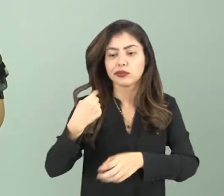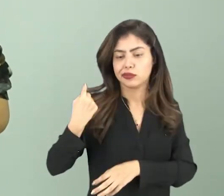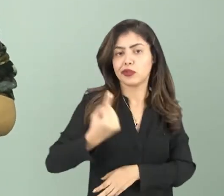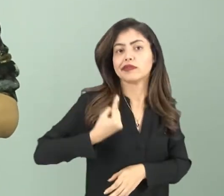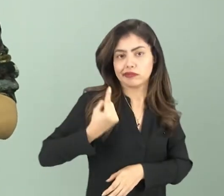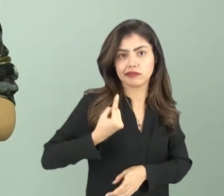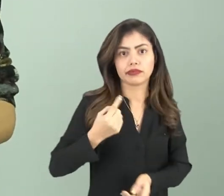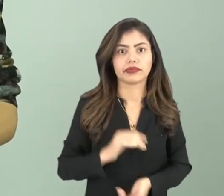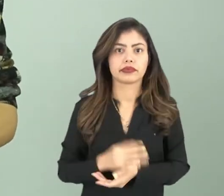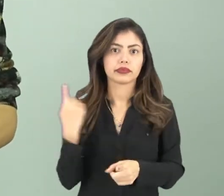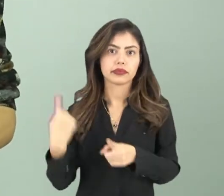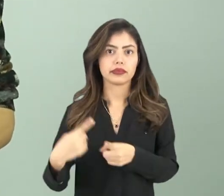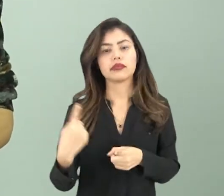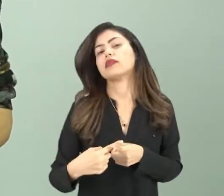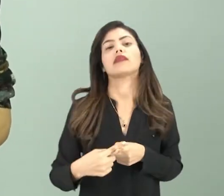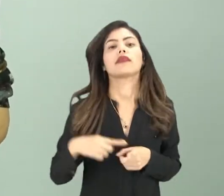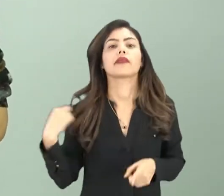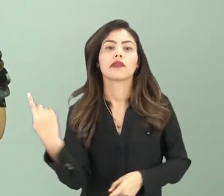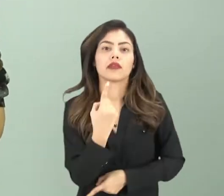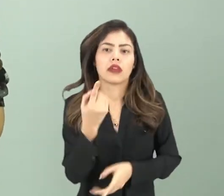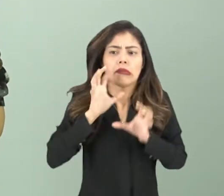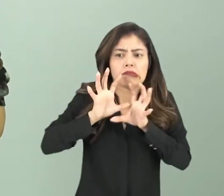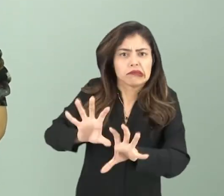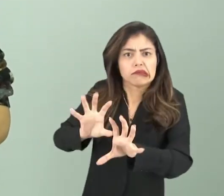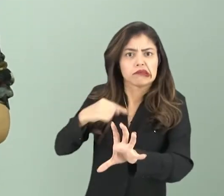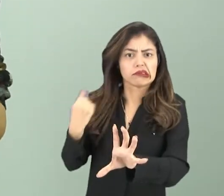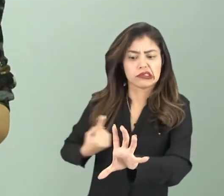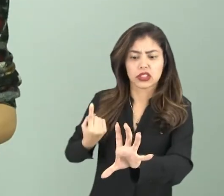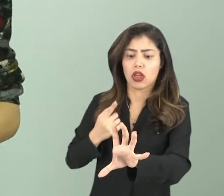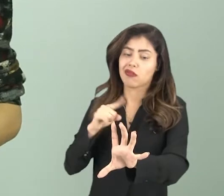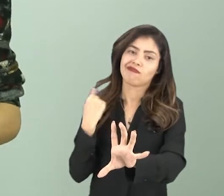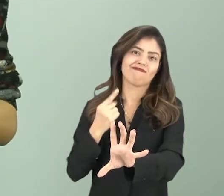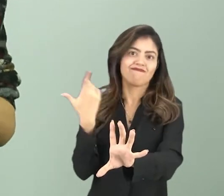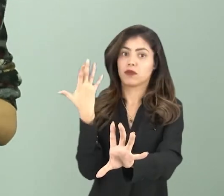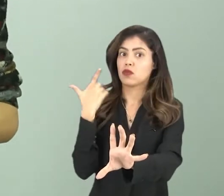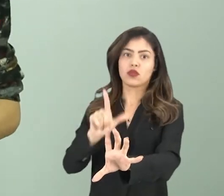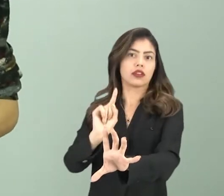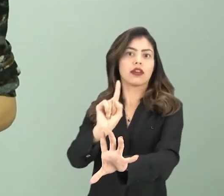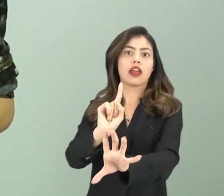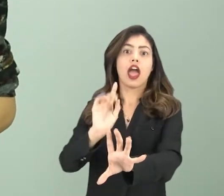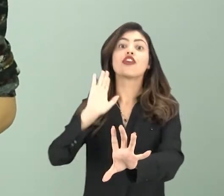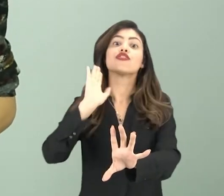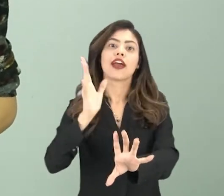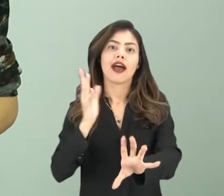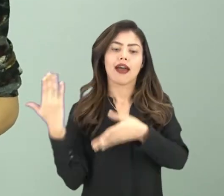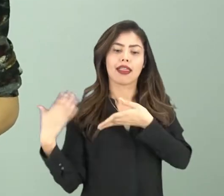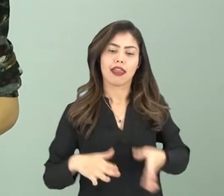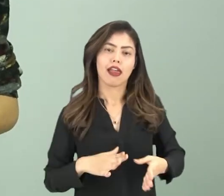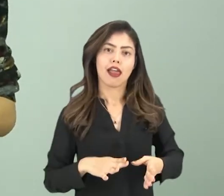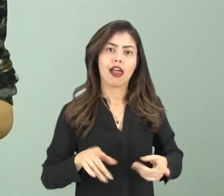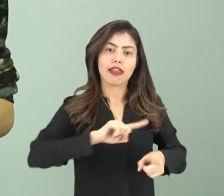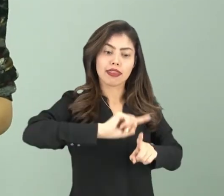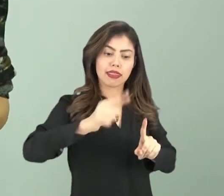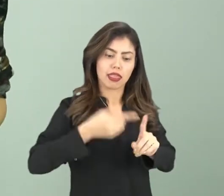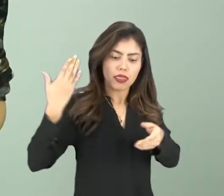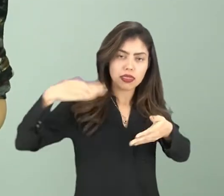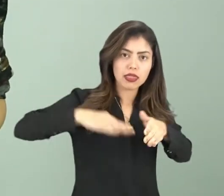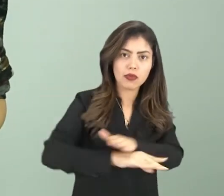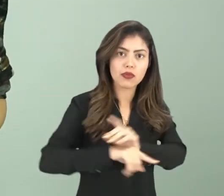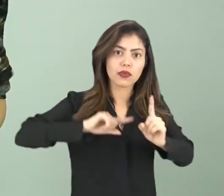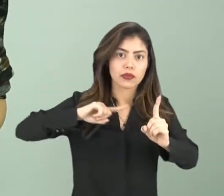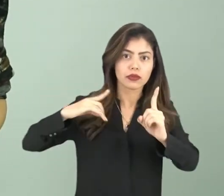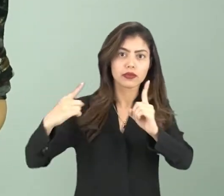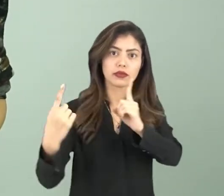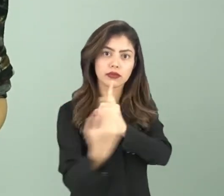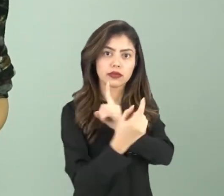porque nós somos incapazes de viver sozinhos no mundo e quando nós nascemos, nós já nascemos dentro de uma sociedade que tem os seus costumes